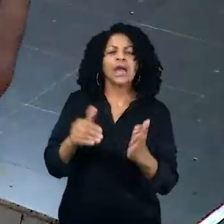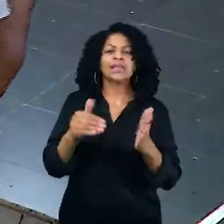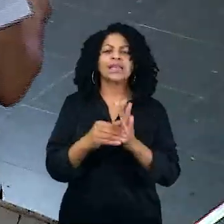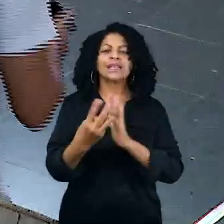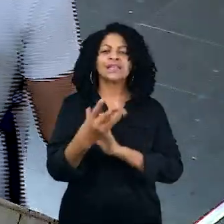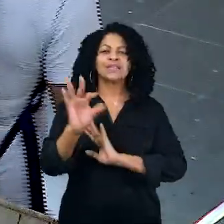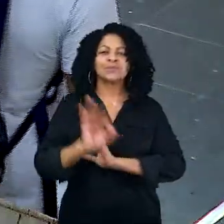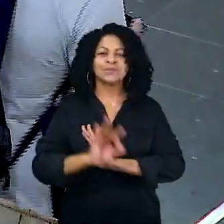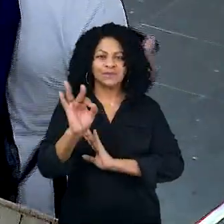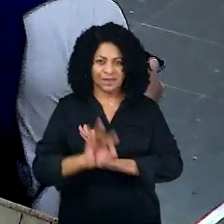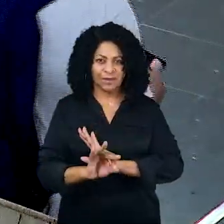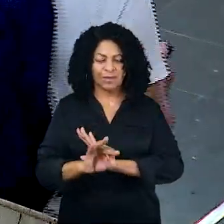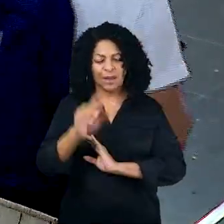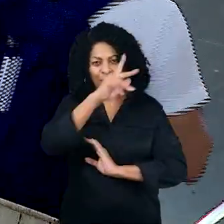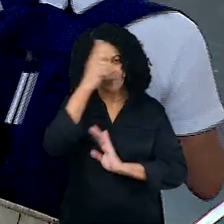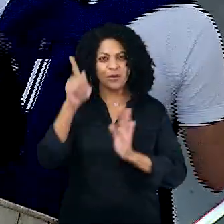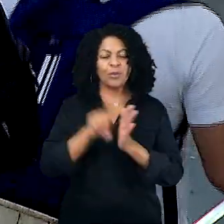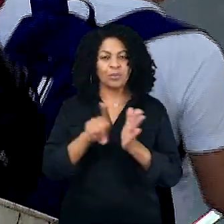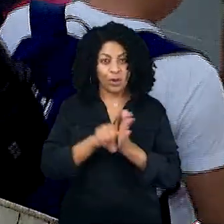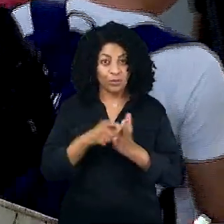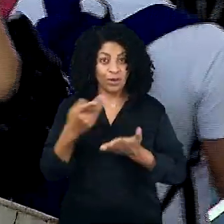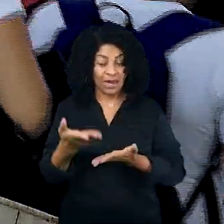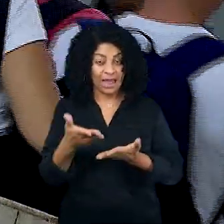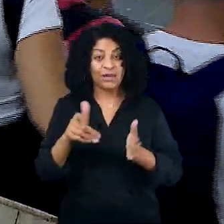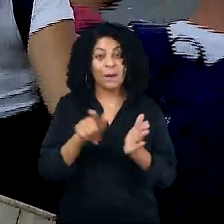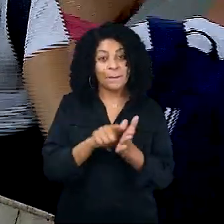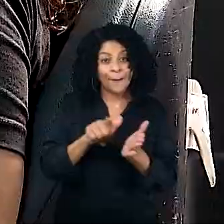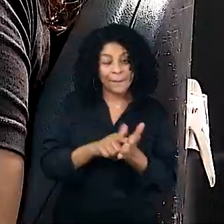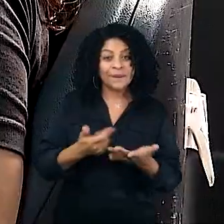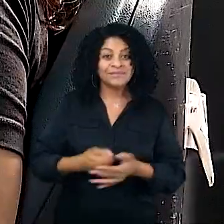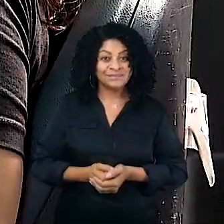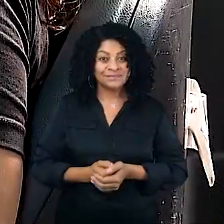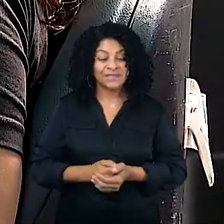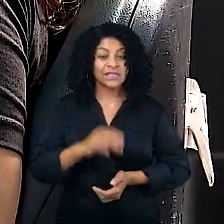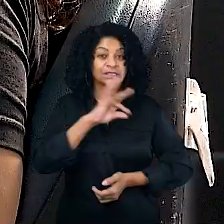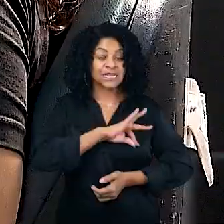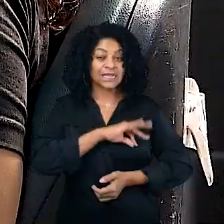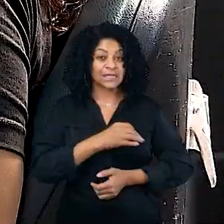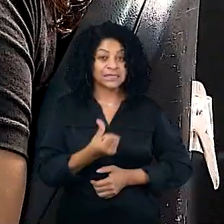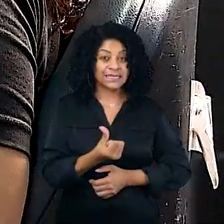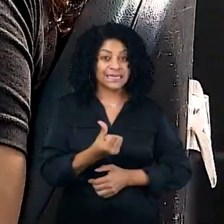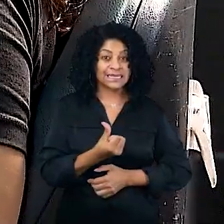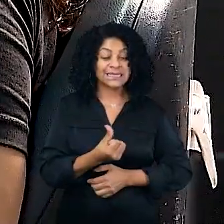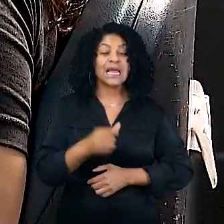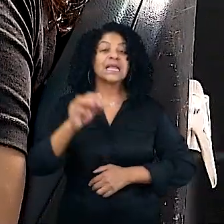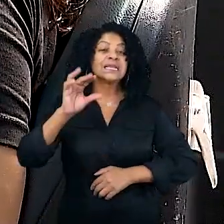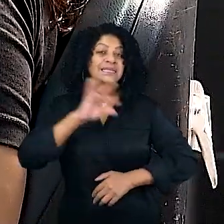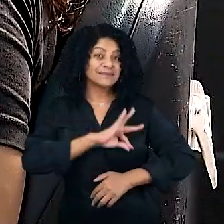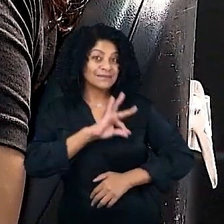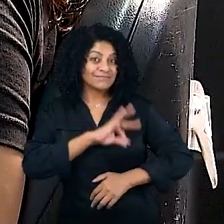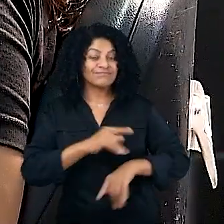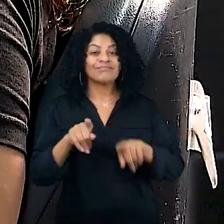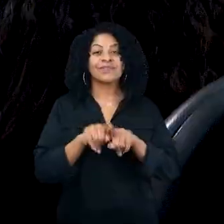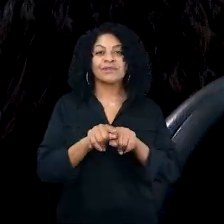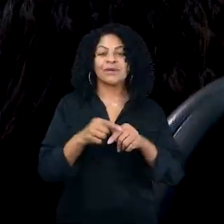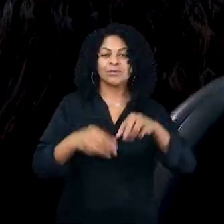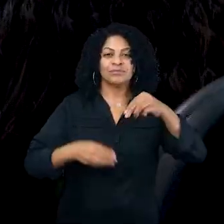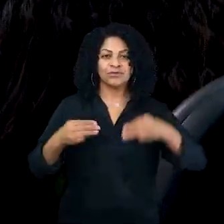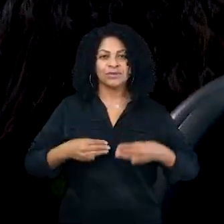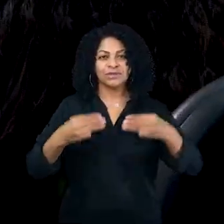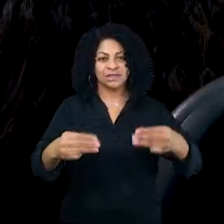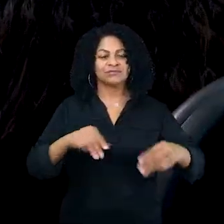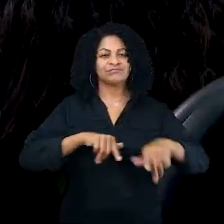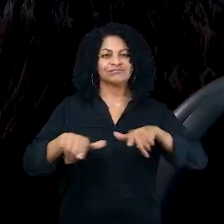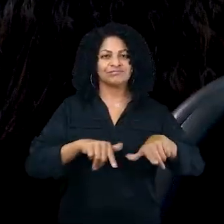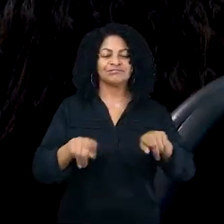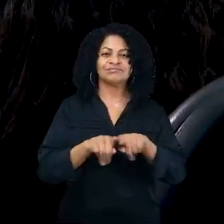até 3% da folha salarial do empregador, limitada a 100 salários mínimos. O objetivo, segundo o Ministério do Trabalho